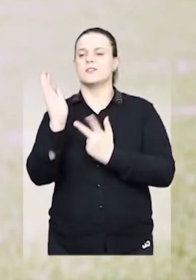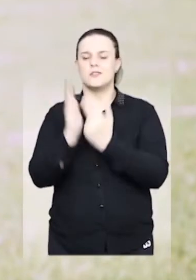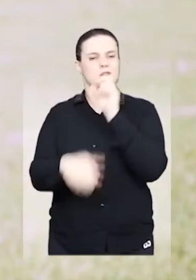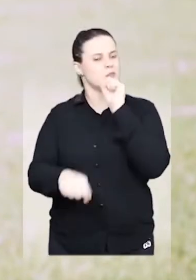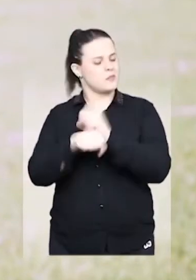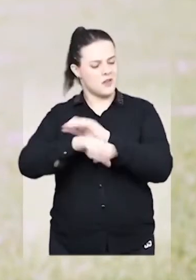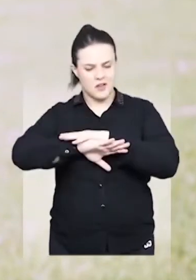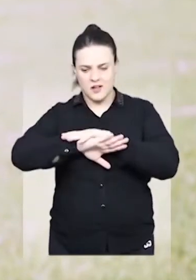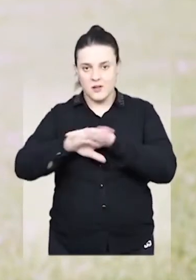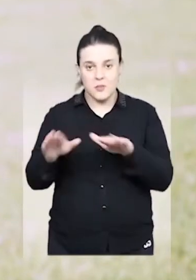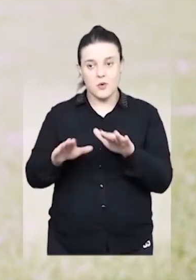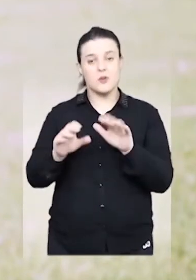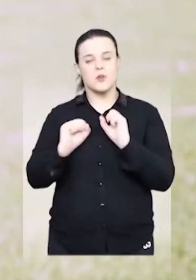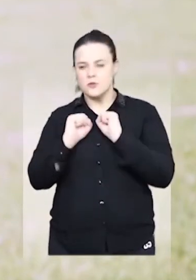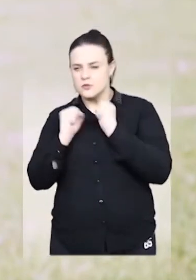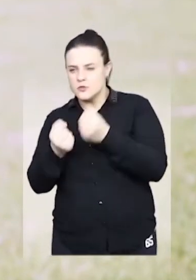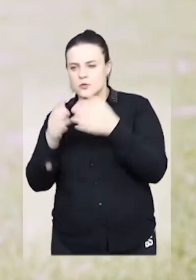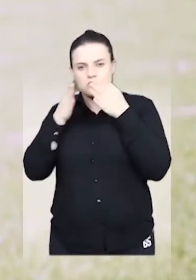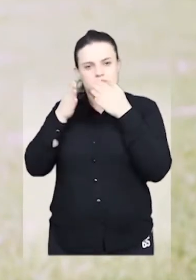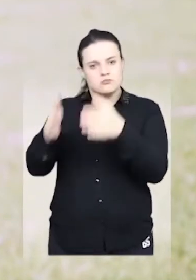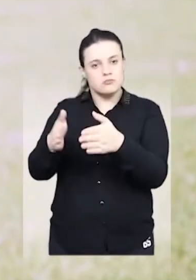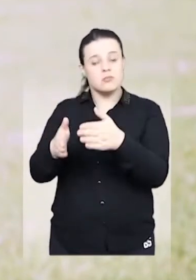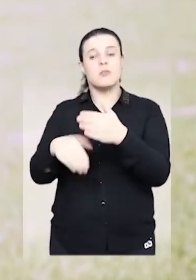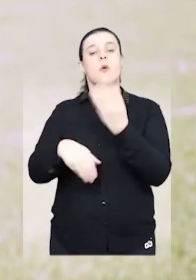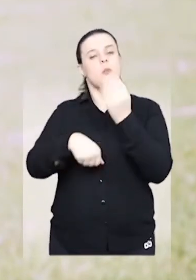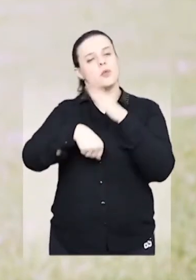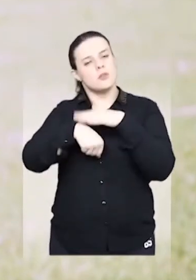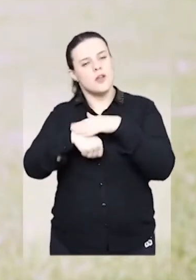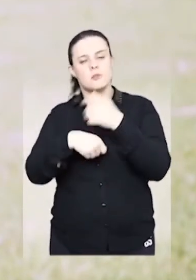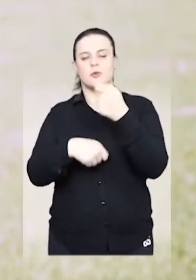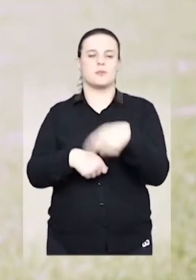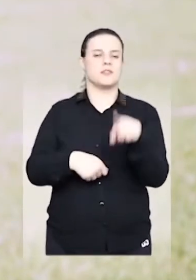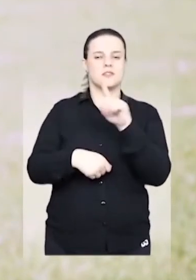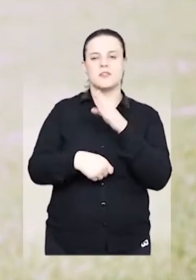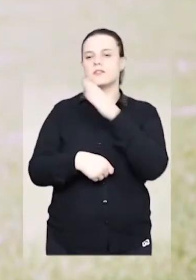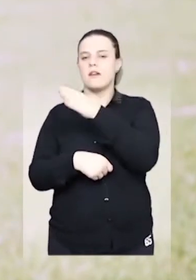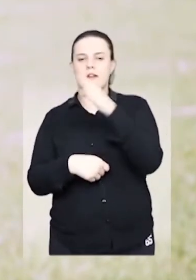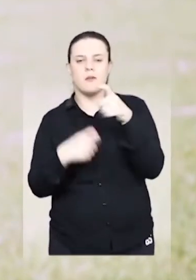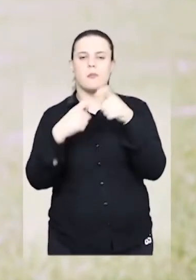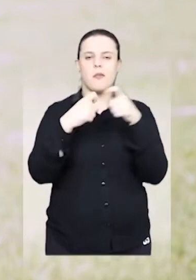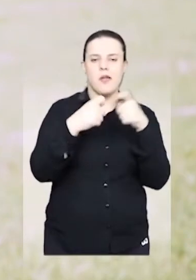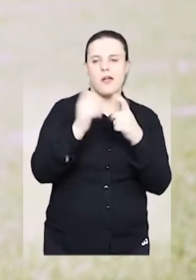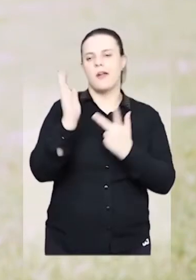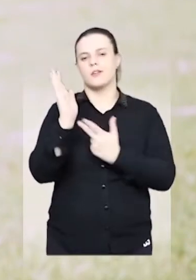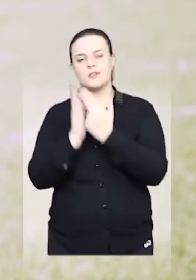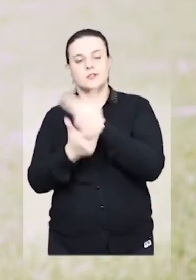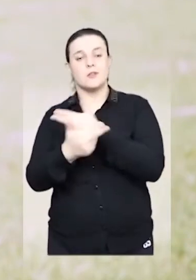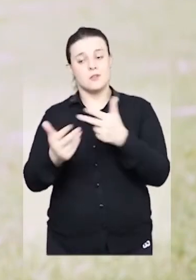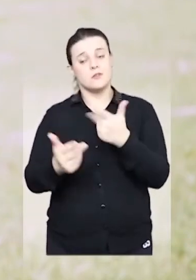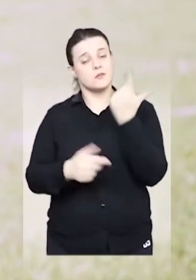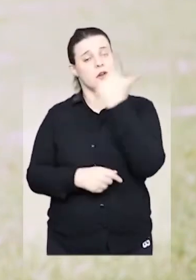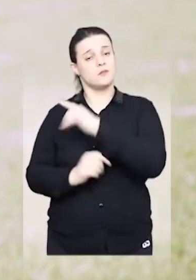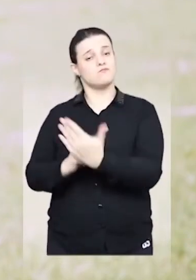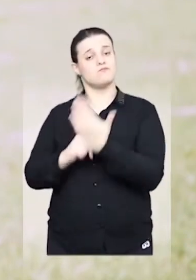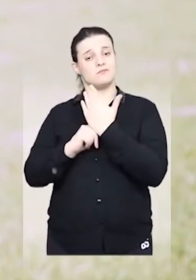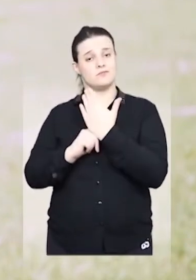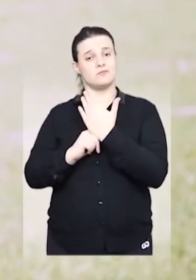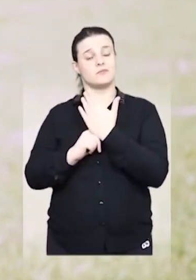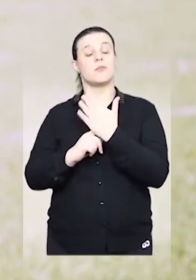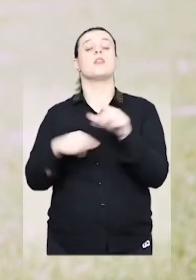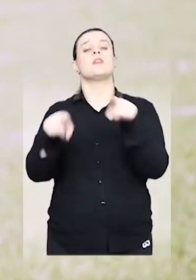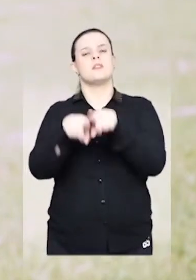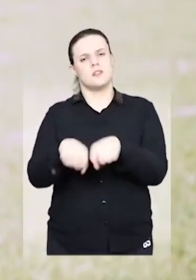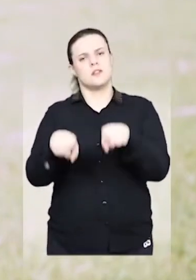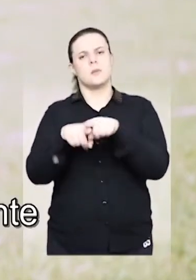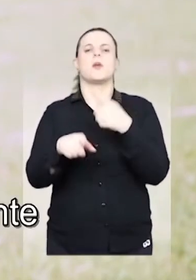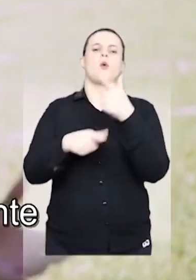onde eu possa me dedicar a uma atividade e ficar um bom tempo sem precisar dessas interrupções. E foi isso que ela me trouxe, sem